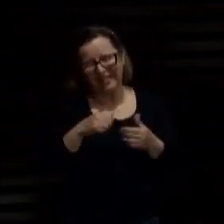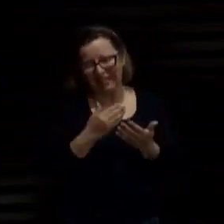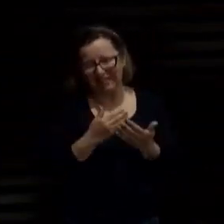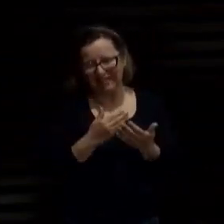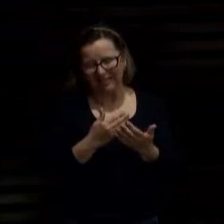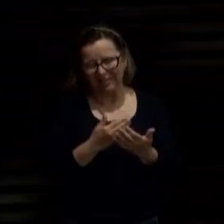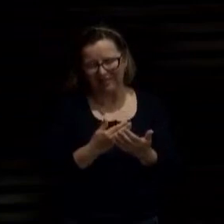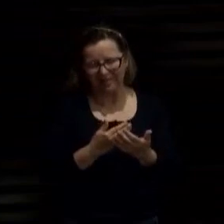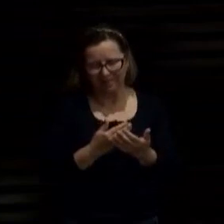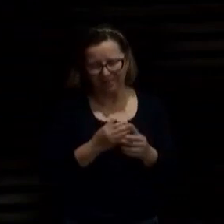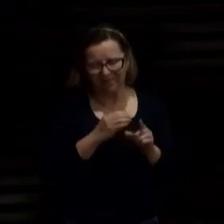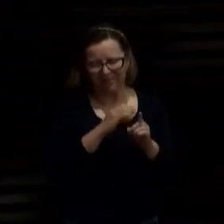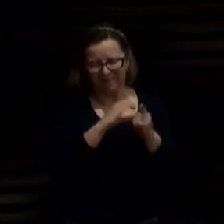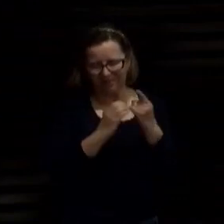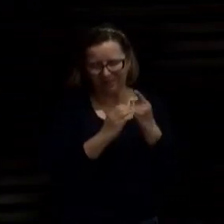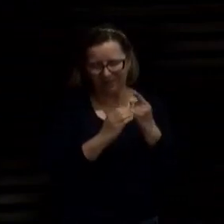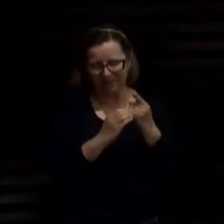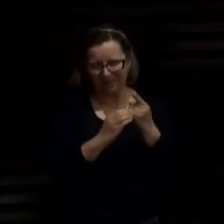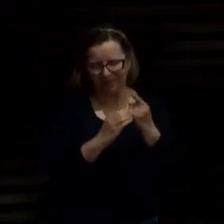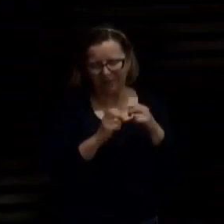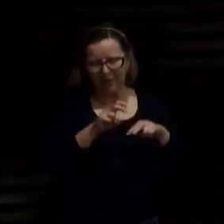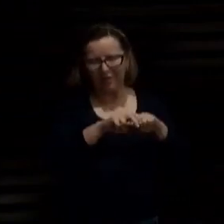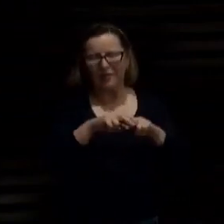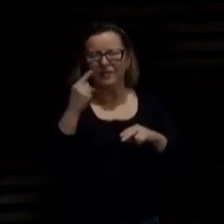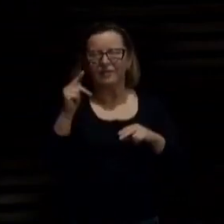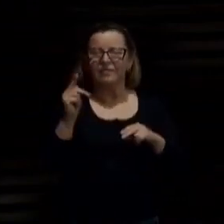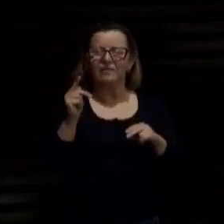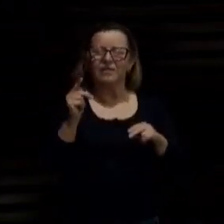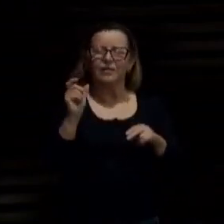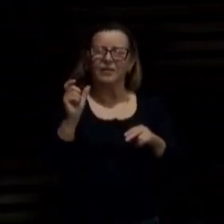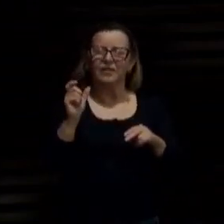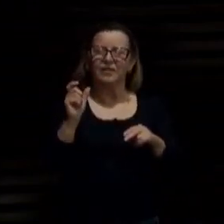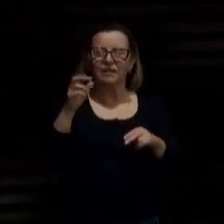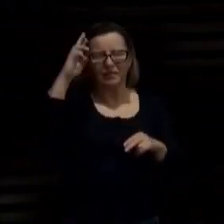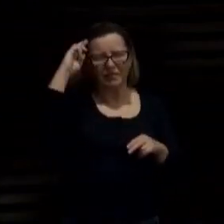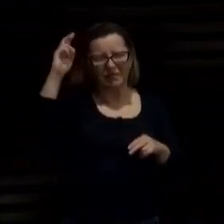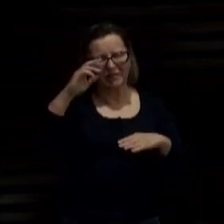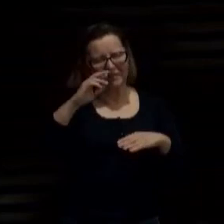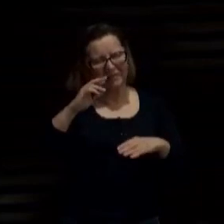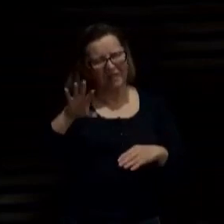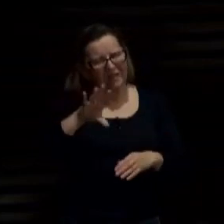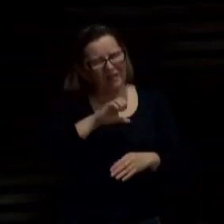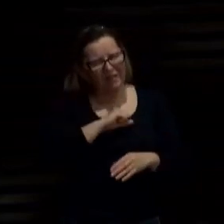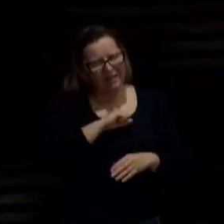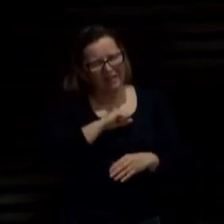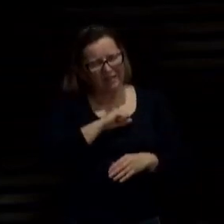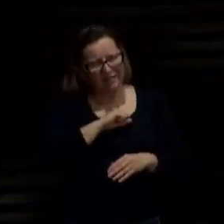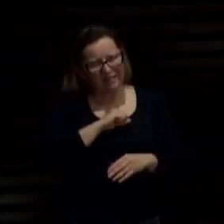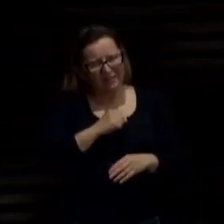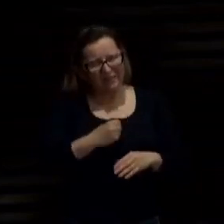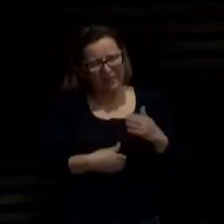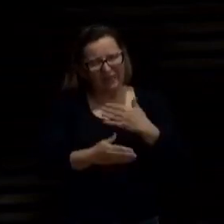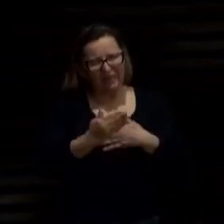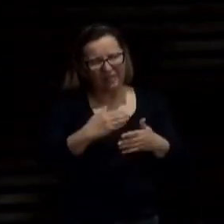mediante a exposição da Tua palavra, que o Senhor venha amorosamente e poderosamente, por meio do Teu Espírito, trabalhar em